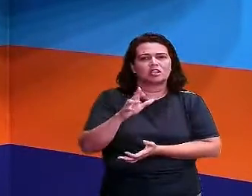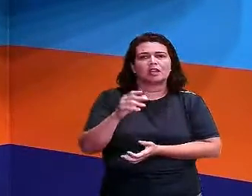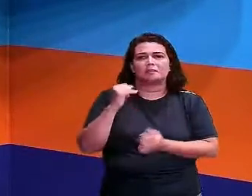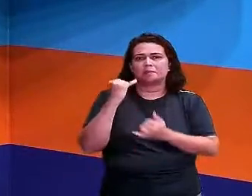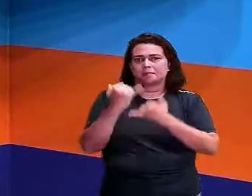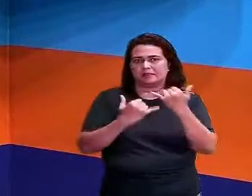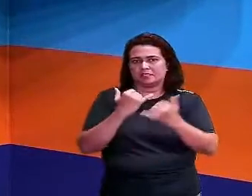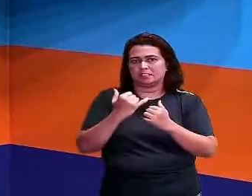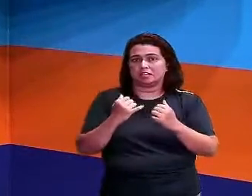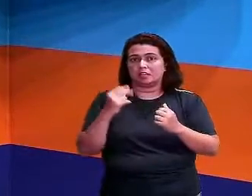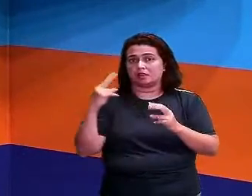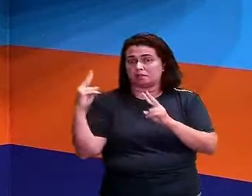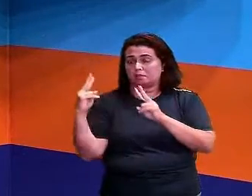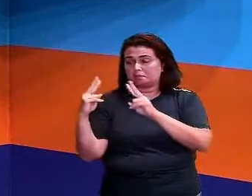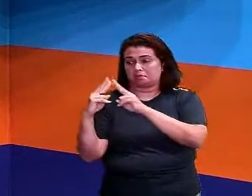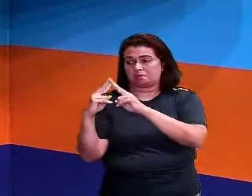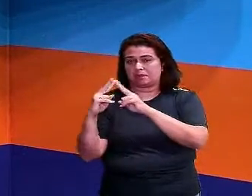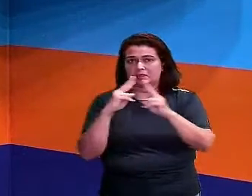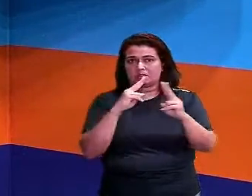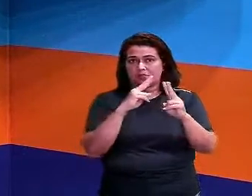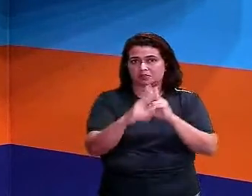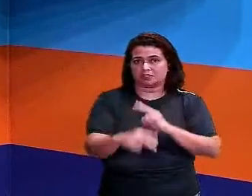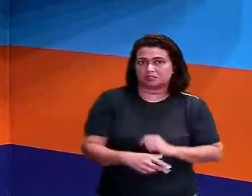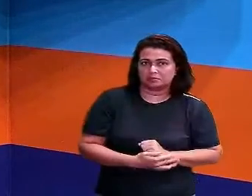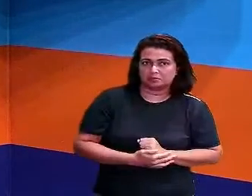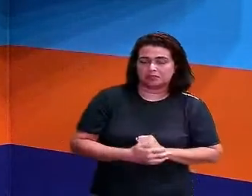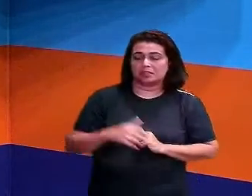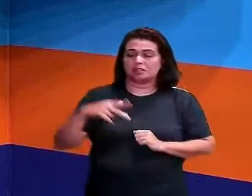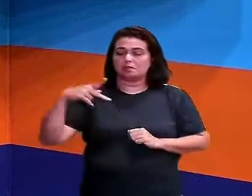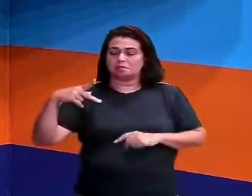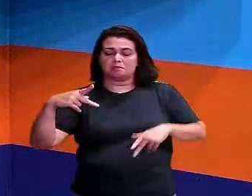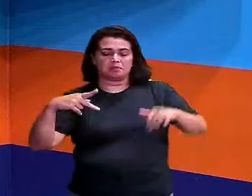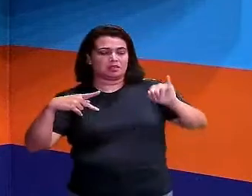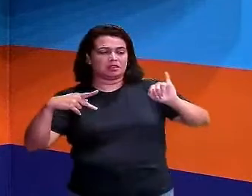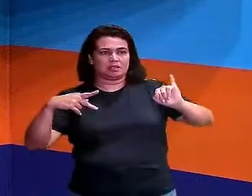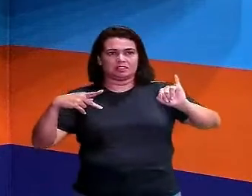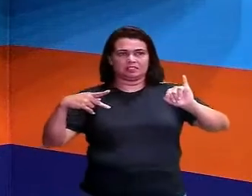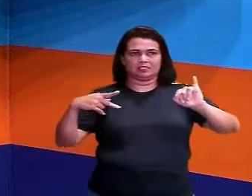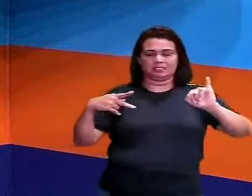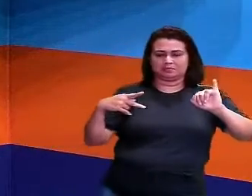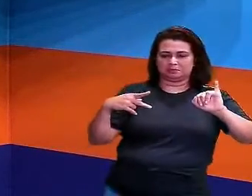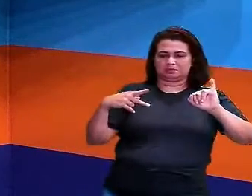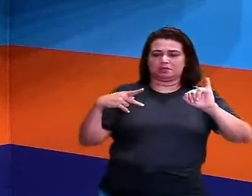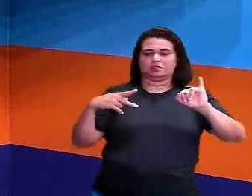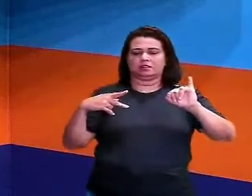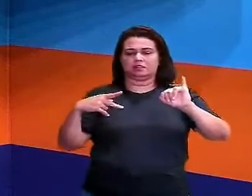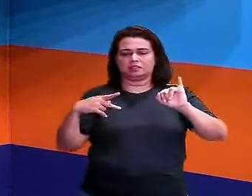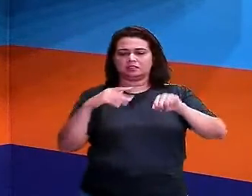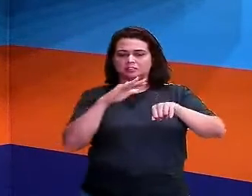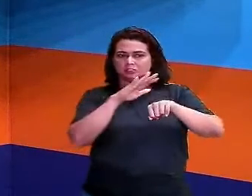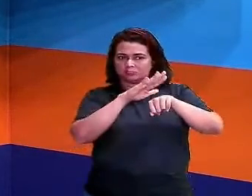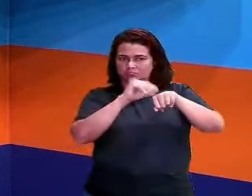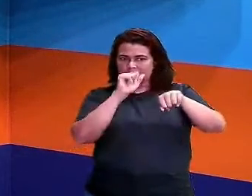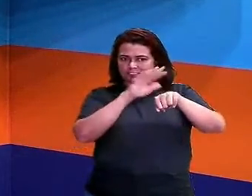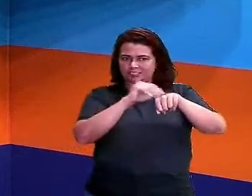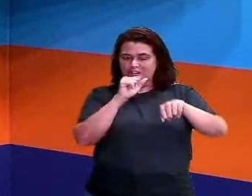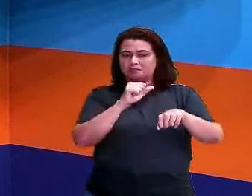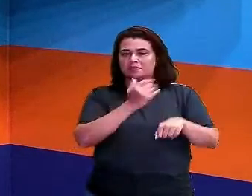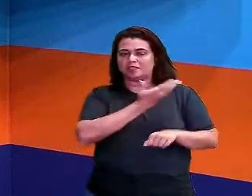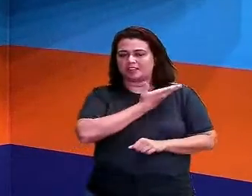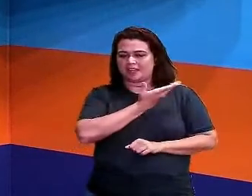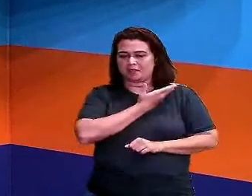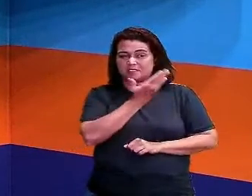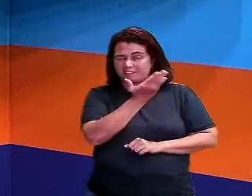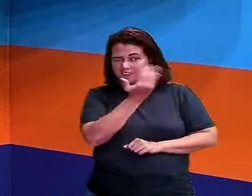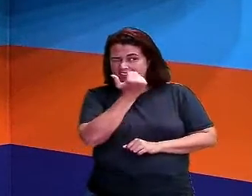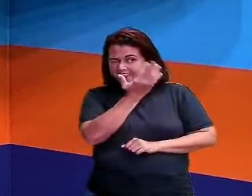brincou de par ou ímpar? Sabe como é? Vou chamar um coleguinha, vou ver se ele vem, aproveitar que está ao